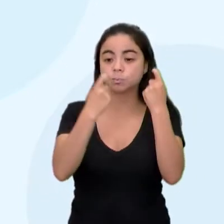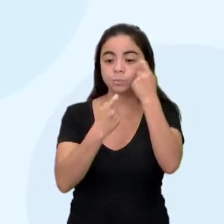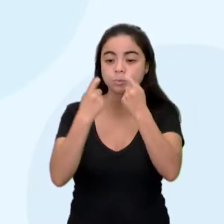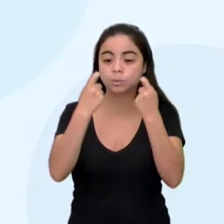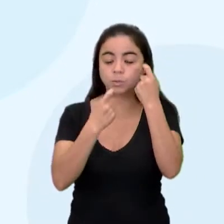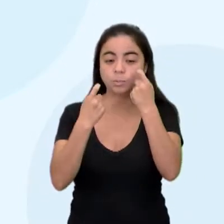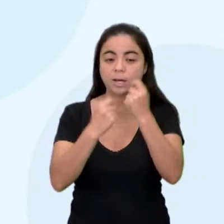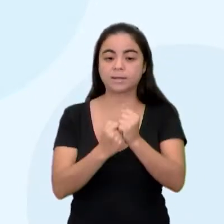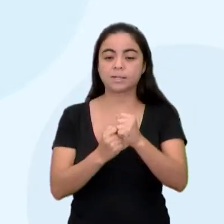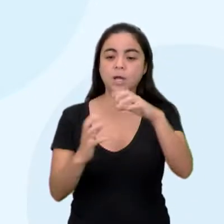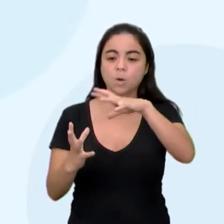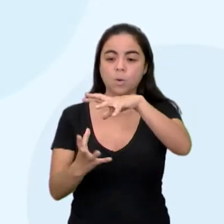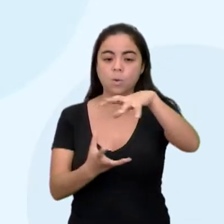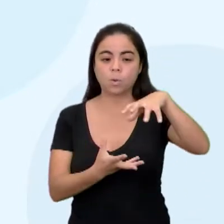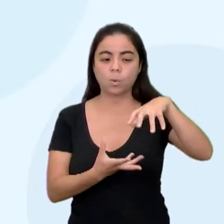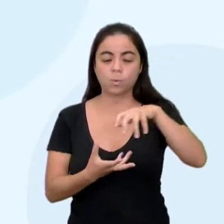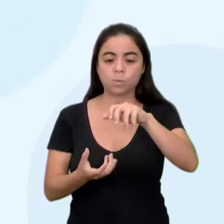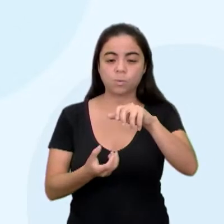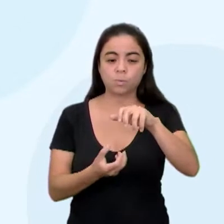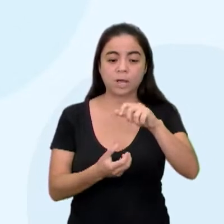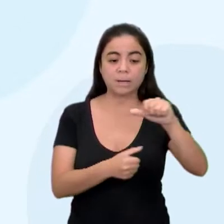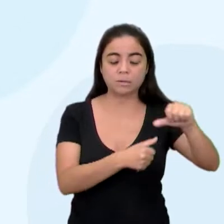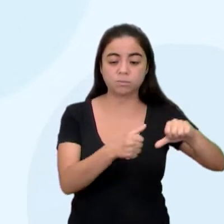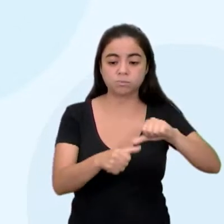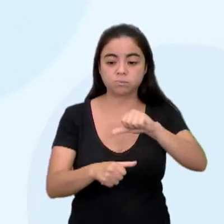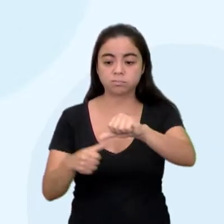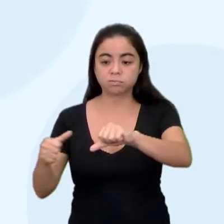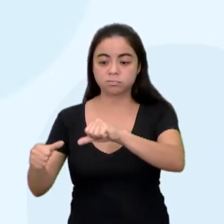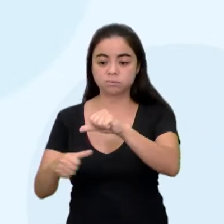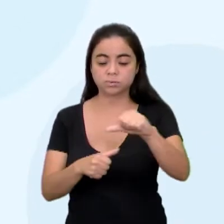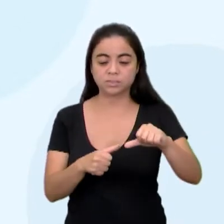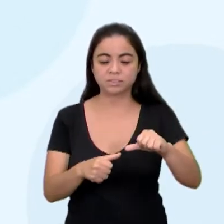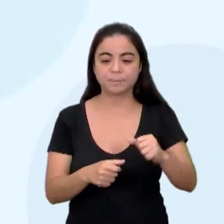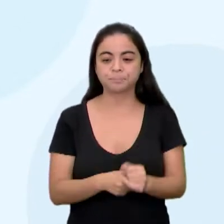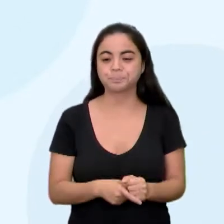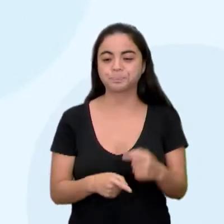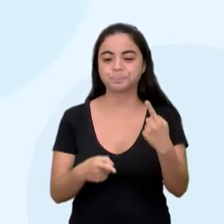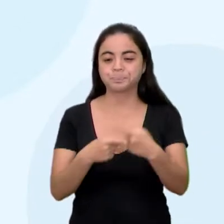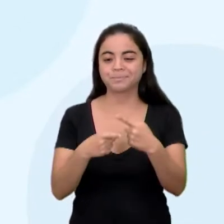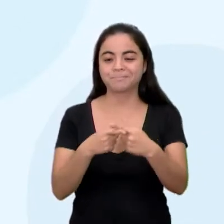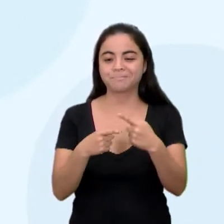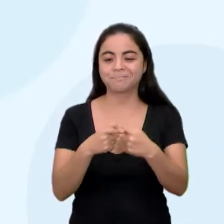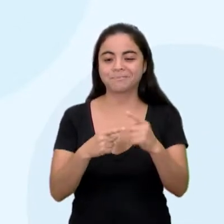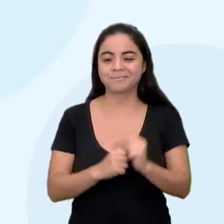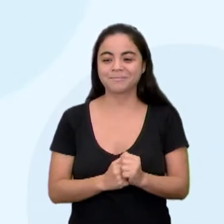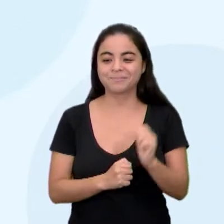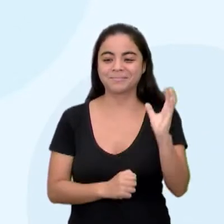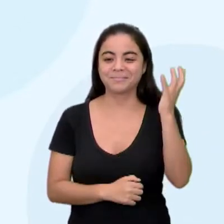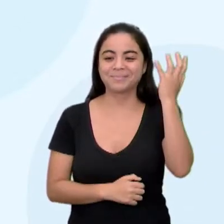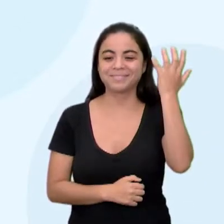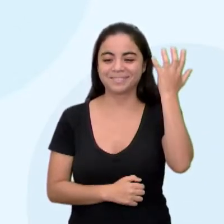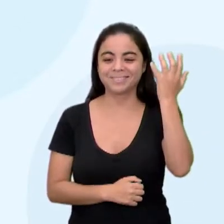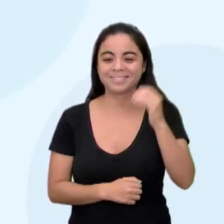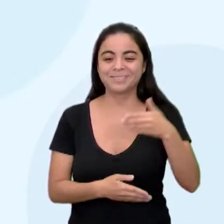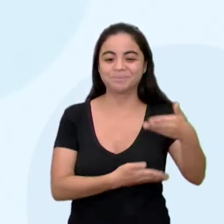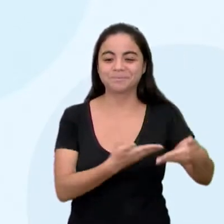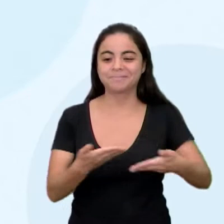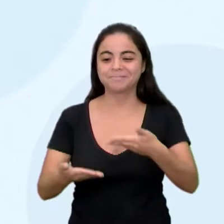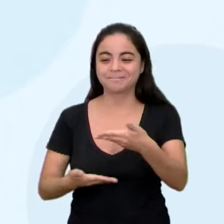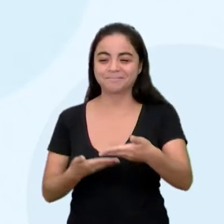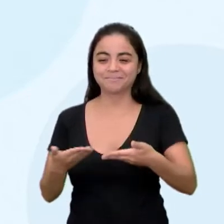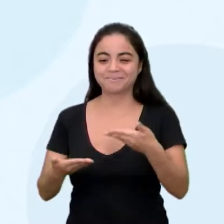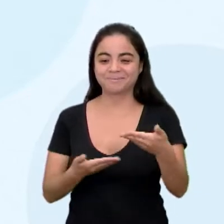mudanças climáticas, né? Já que o planeta ele agoniza aí com as situações que tem acontecido